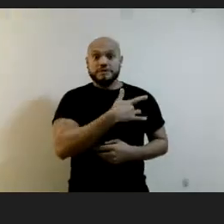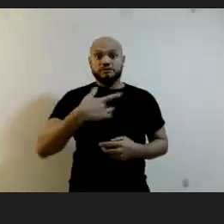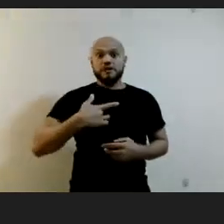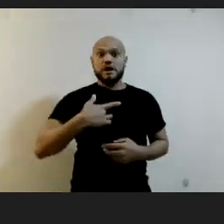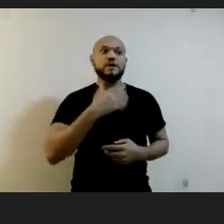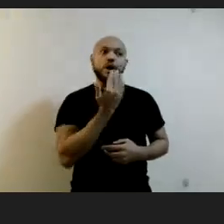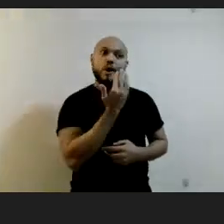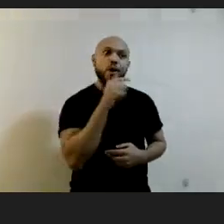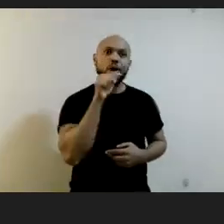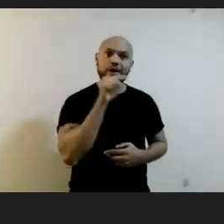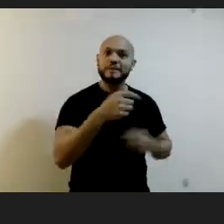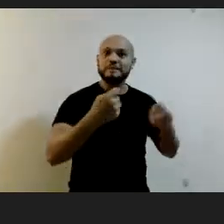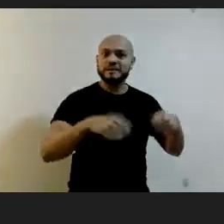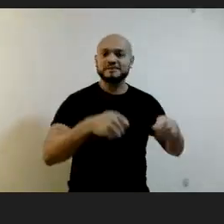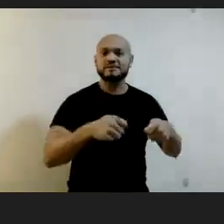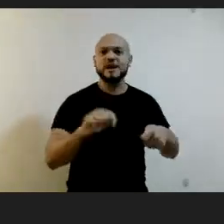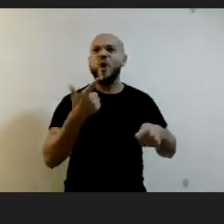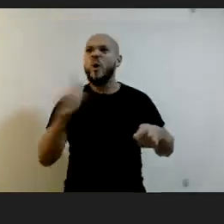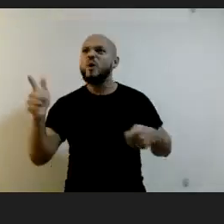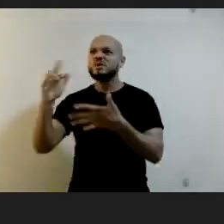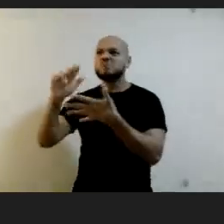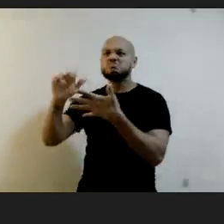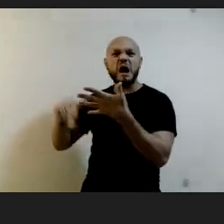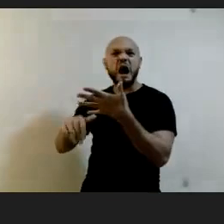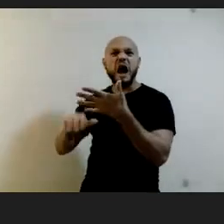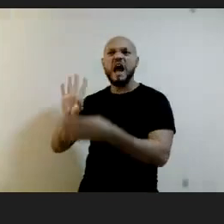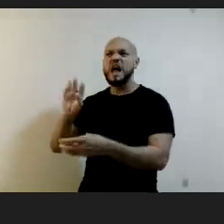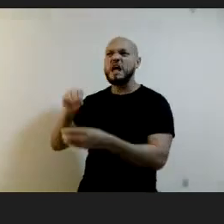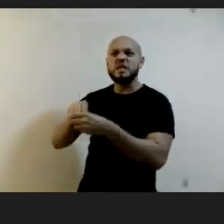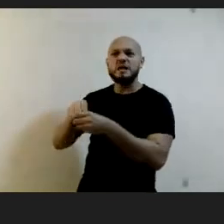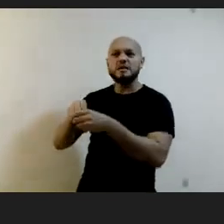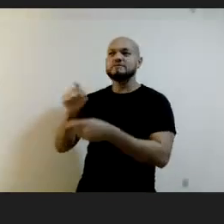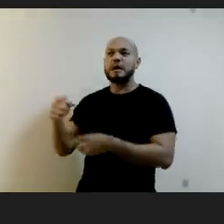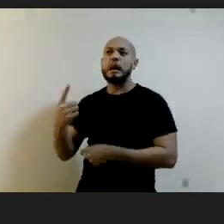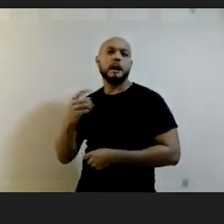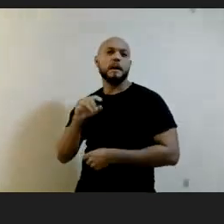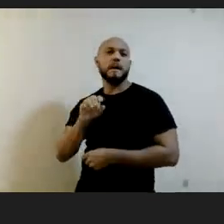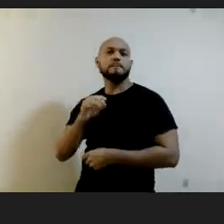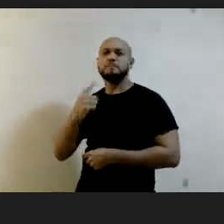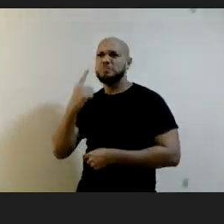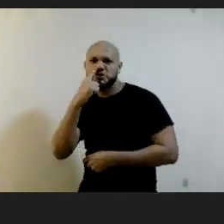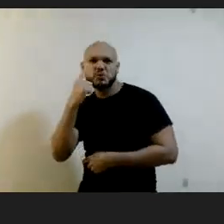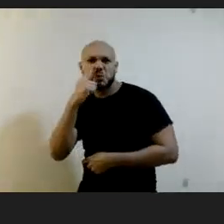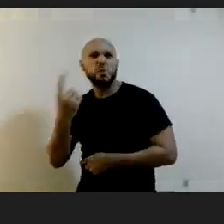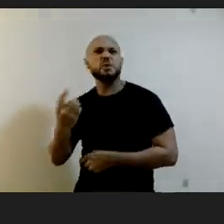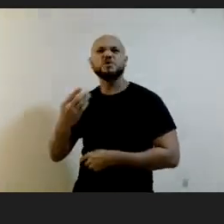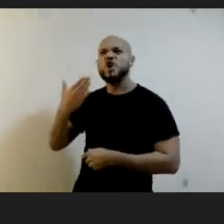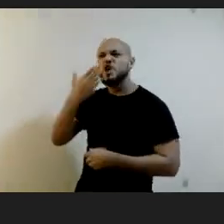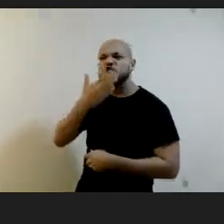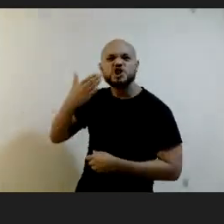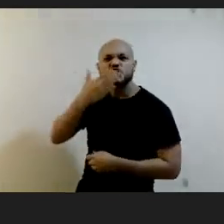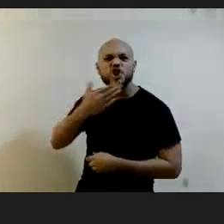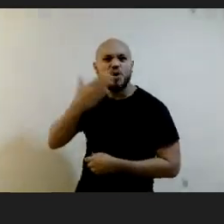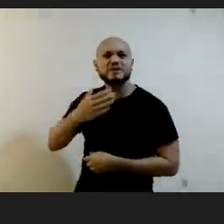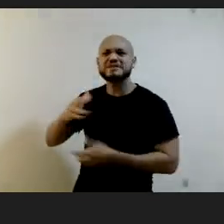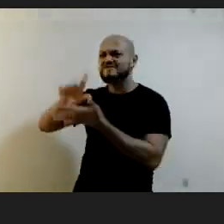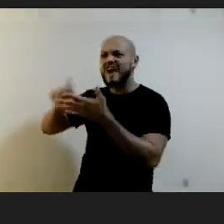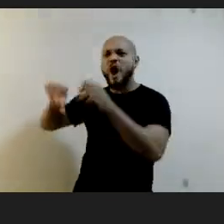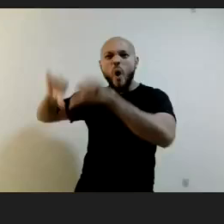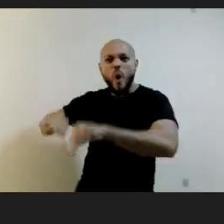esses alimentos embalados, né? Biscoitos, doces, frituras, porque eles são